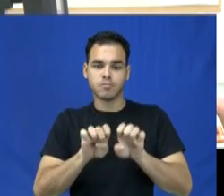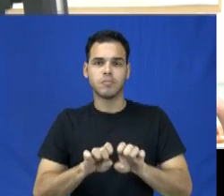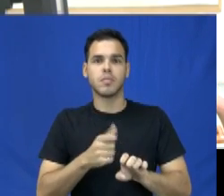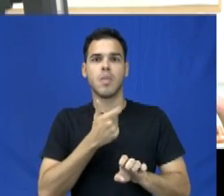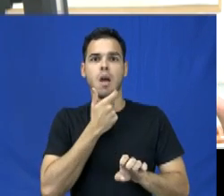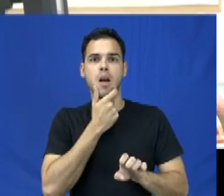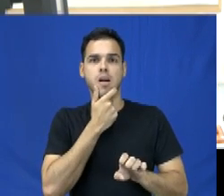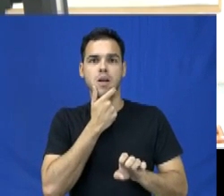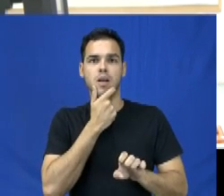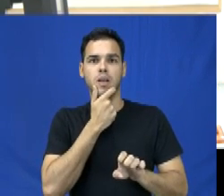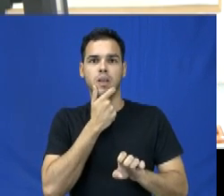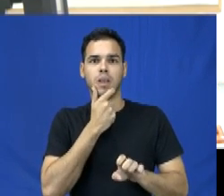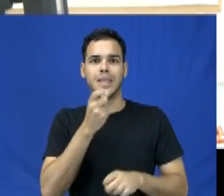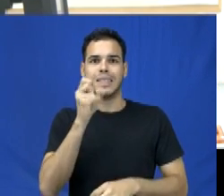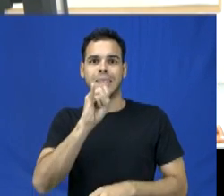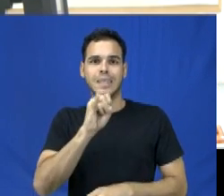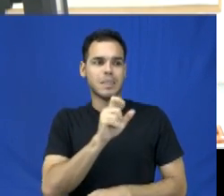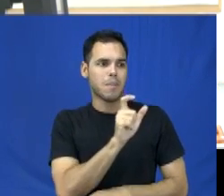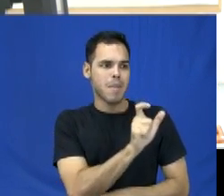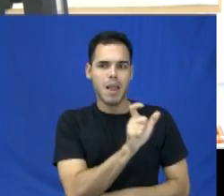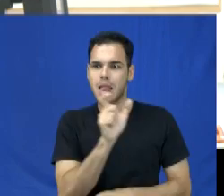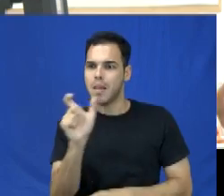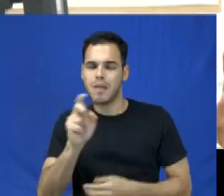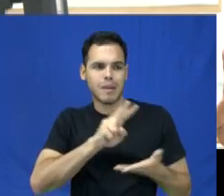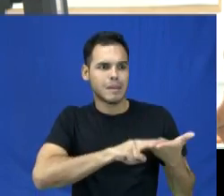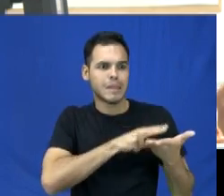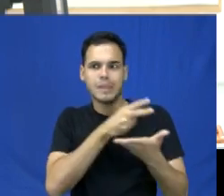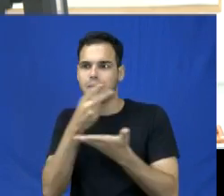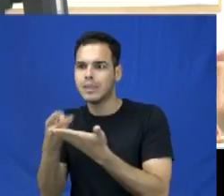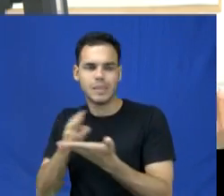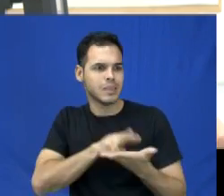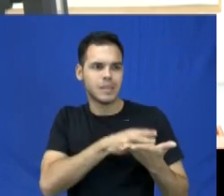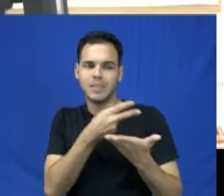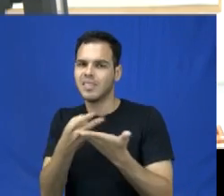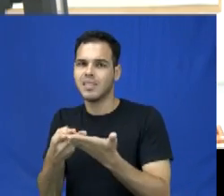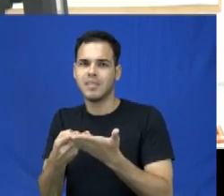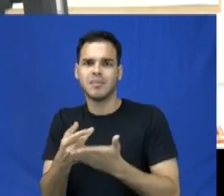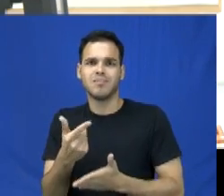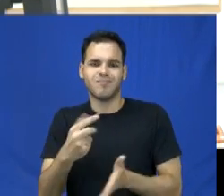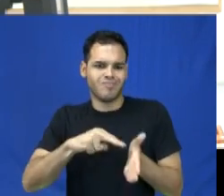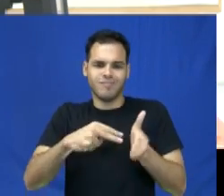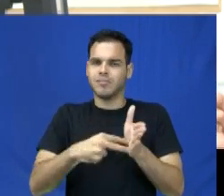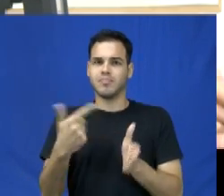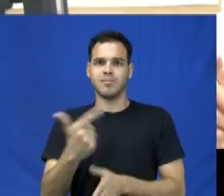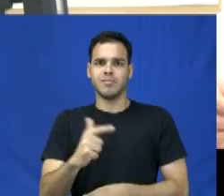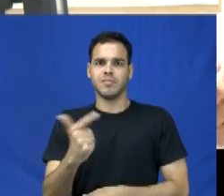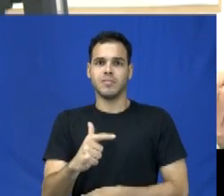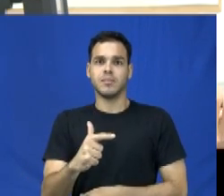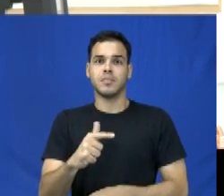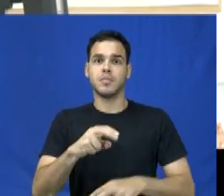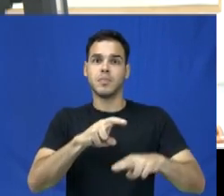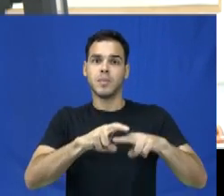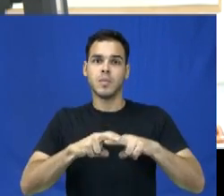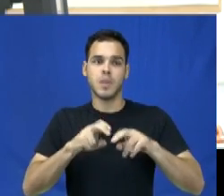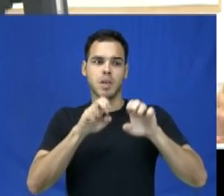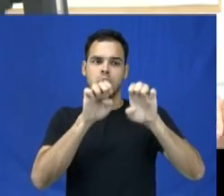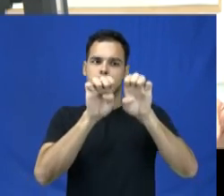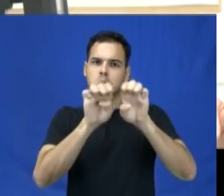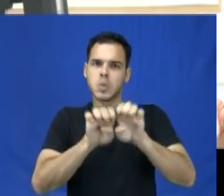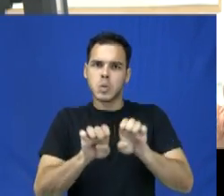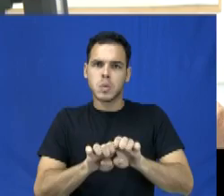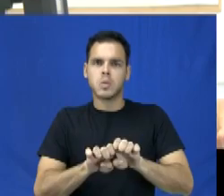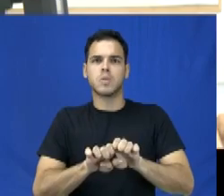língua inglesa. Porque se você for traduzindo palavra por palavra, não vai ter sentido na outra língua. Porque a estrutura semântica é